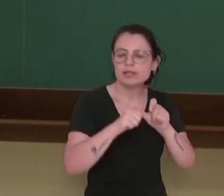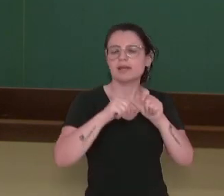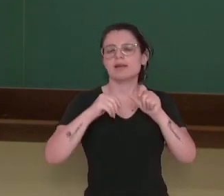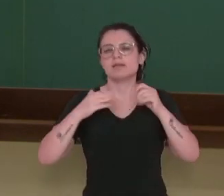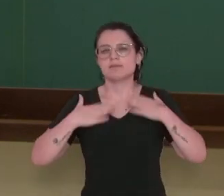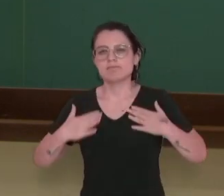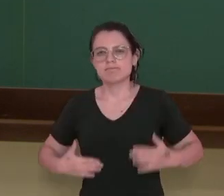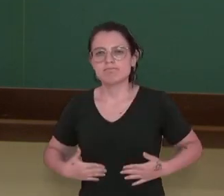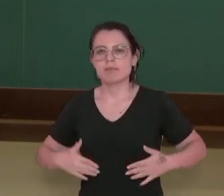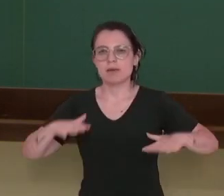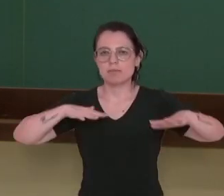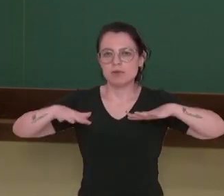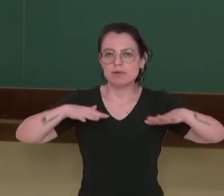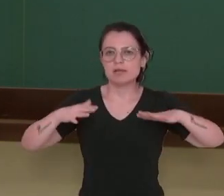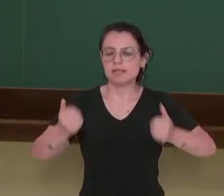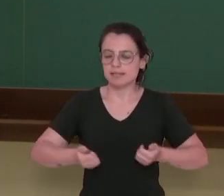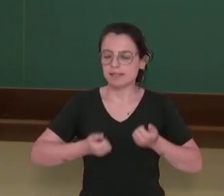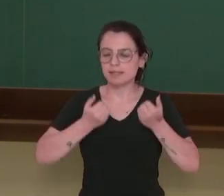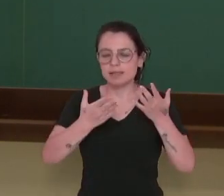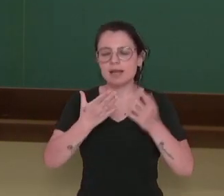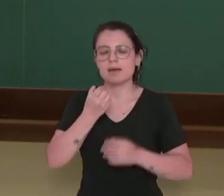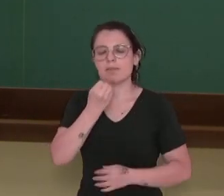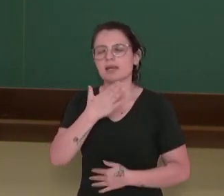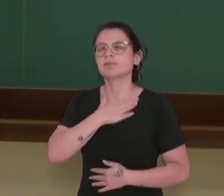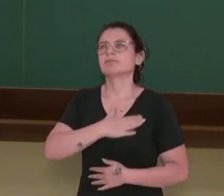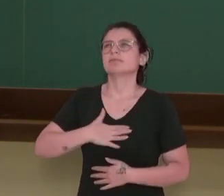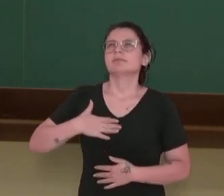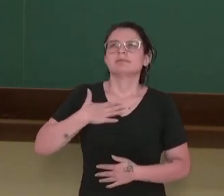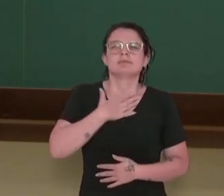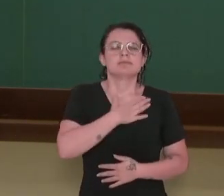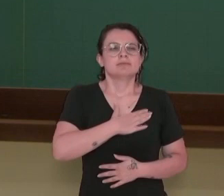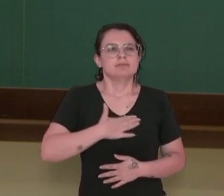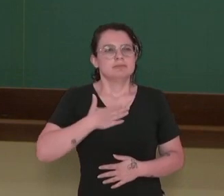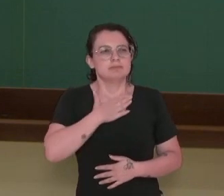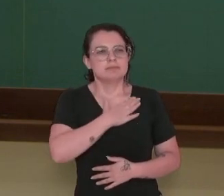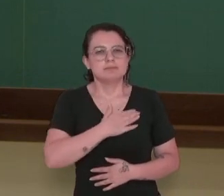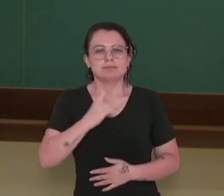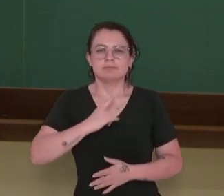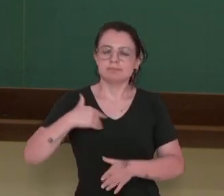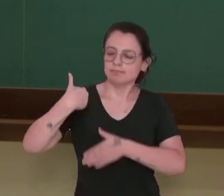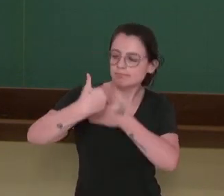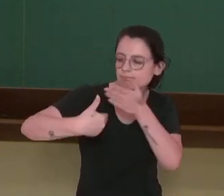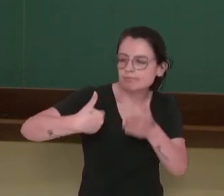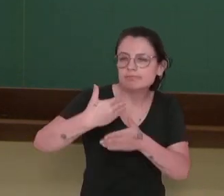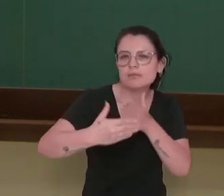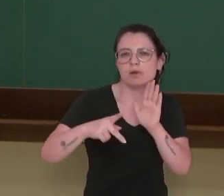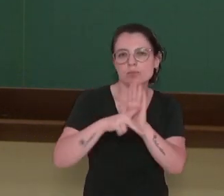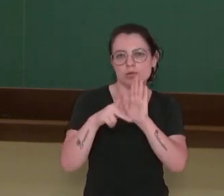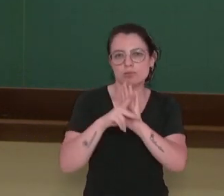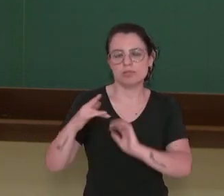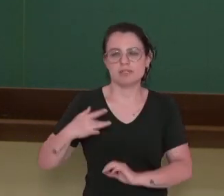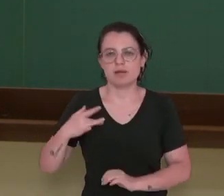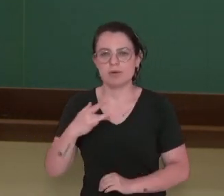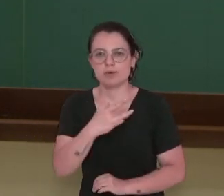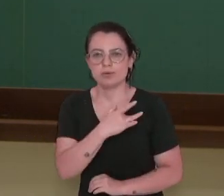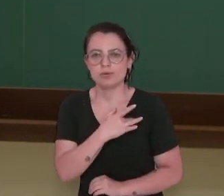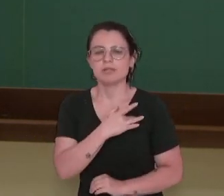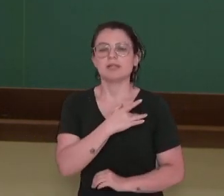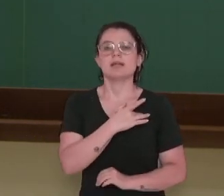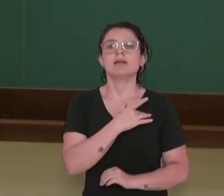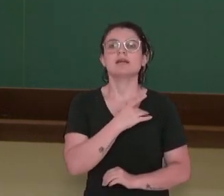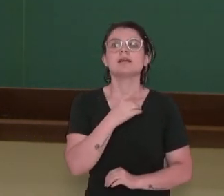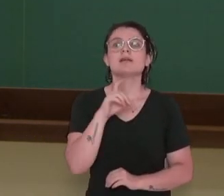física ela proporciona um bem-estar, ela desenvolve a minha saúde. Então, consequentemente, eu